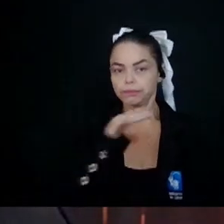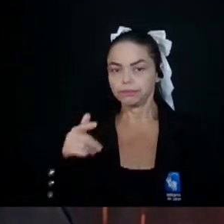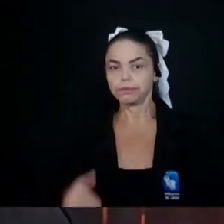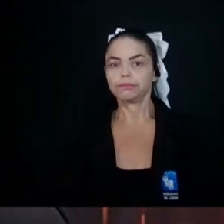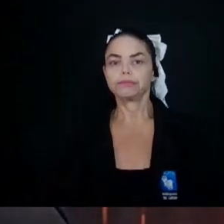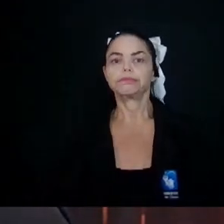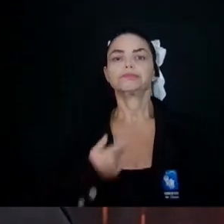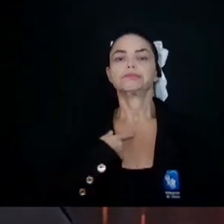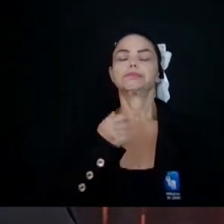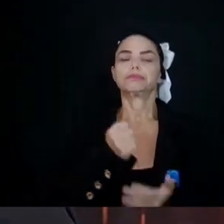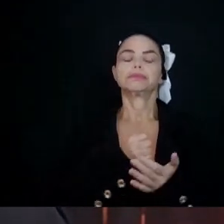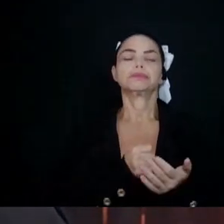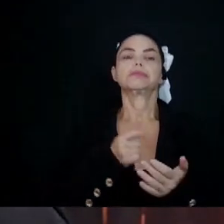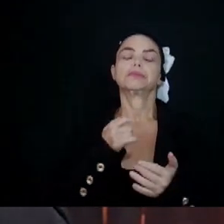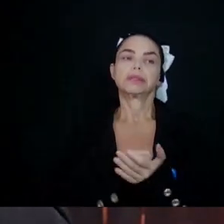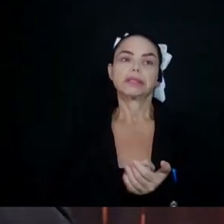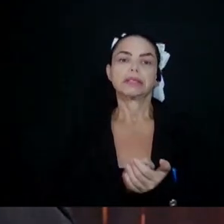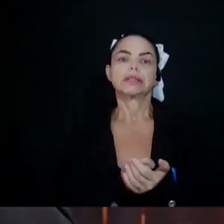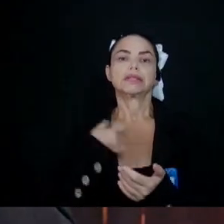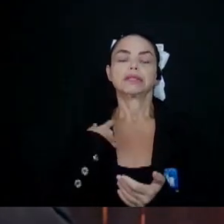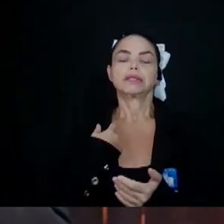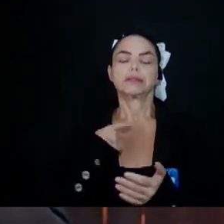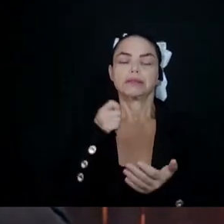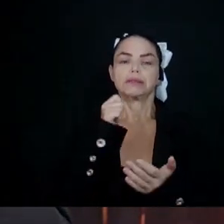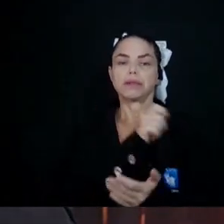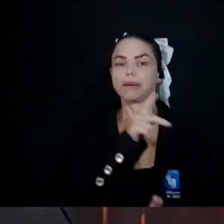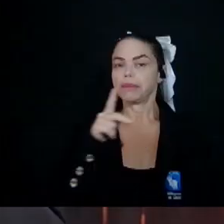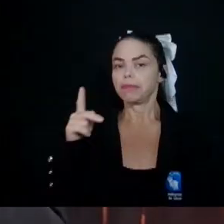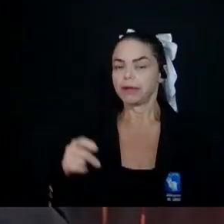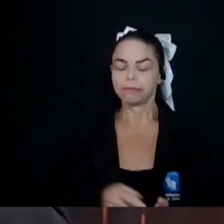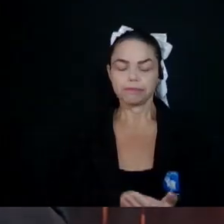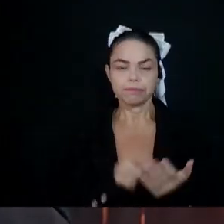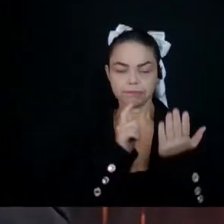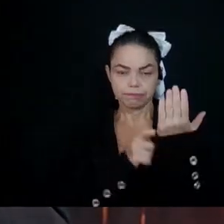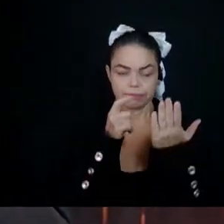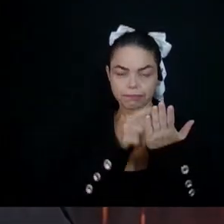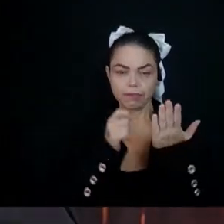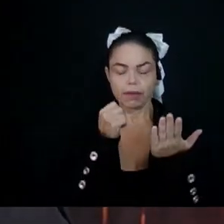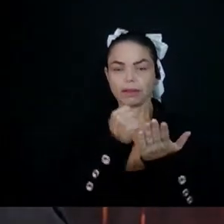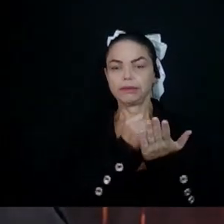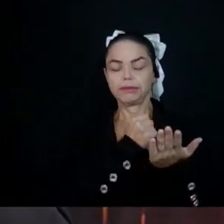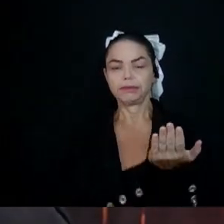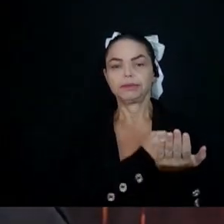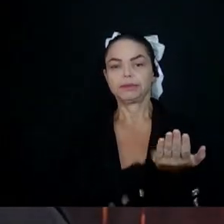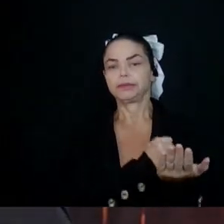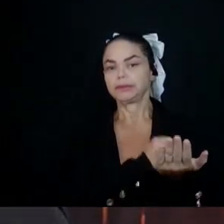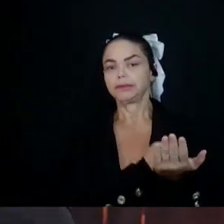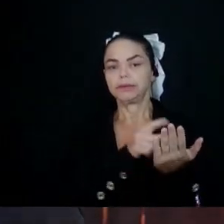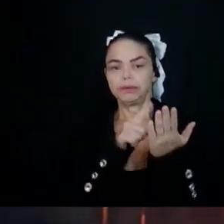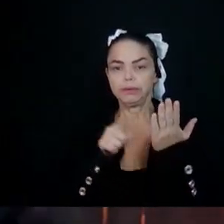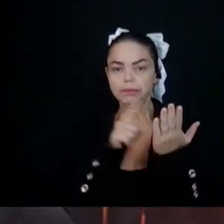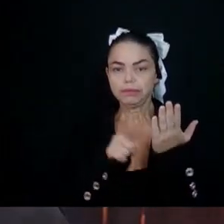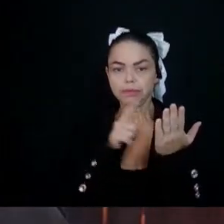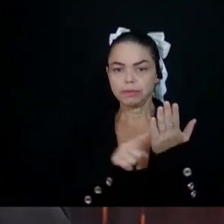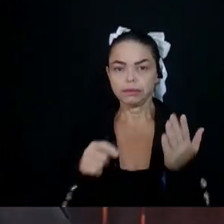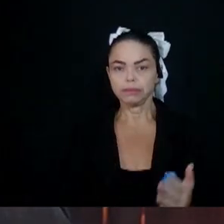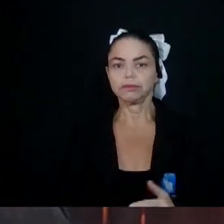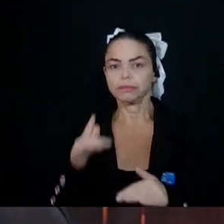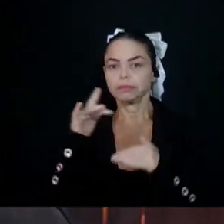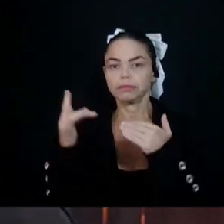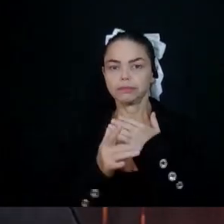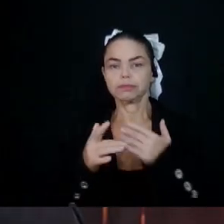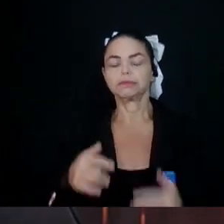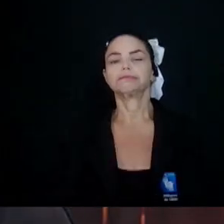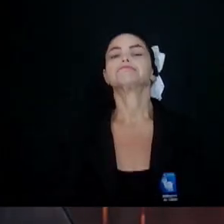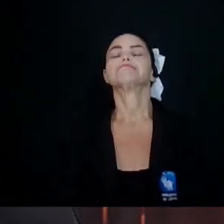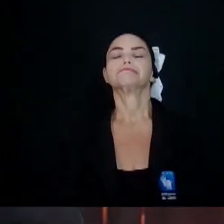cada vez mais na plataforma. Sim. Então, o Facebook não quer que eu saia do Facebook, ele quer que eu faça tudo naquele Facebook.